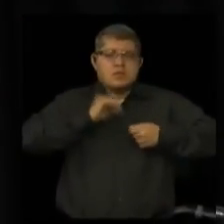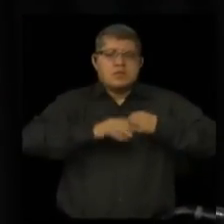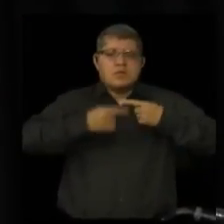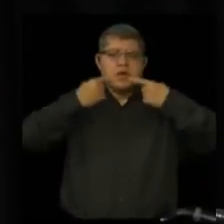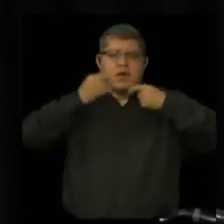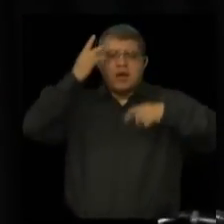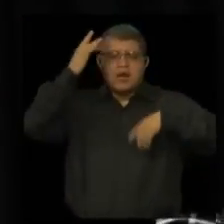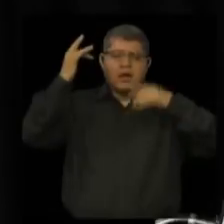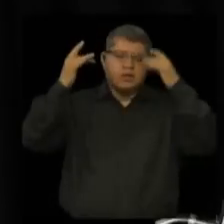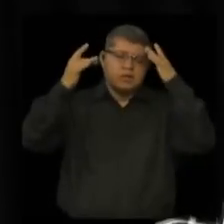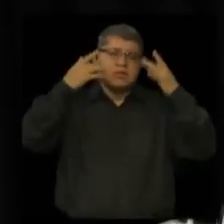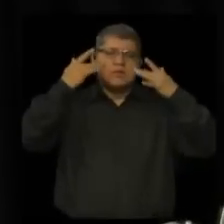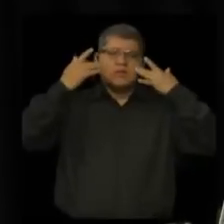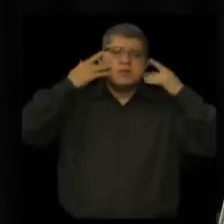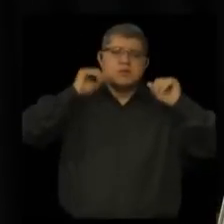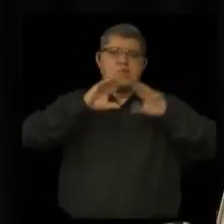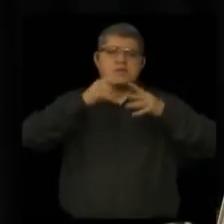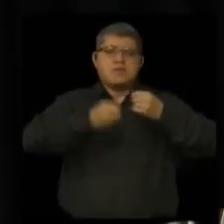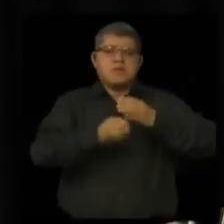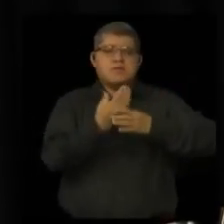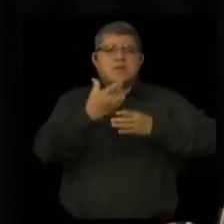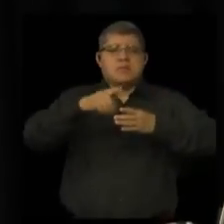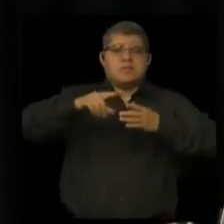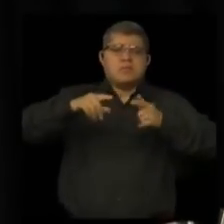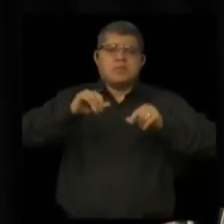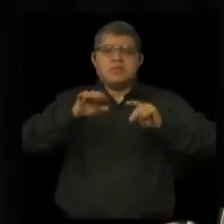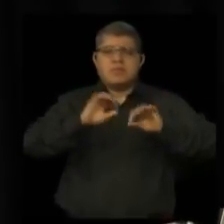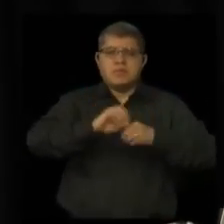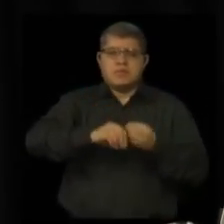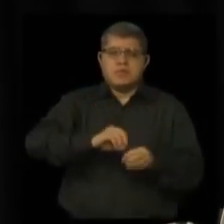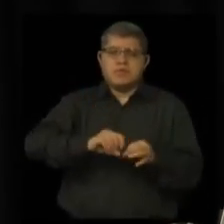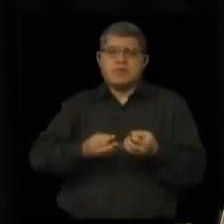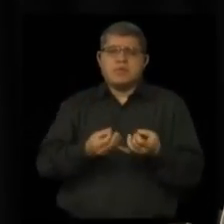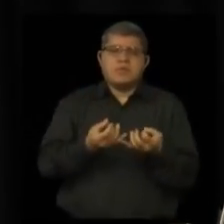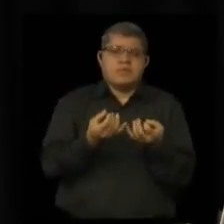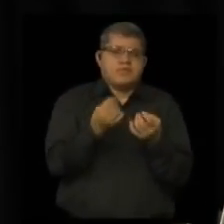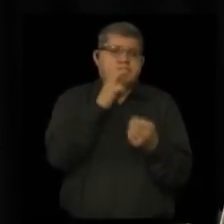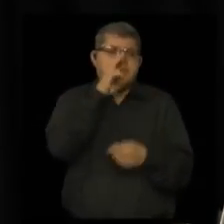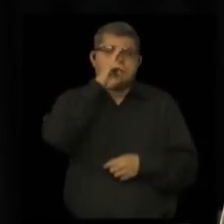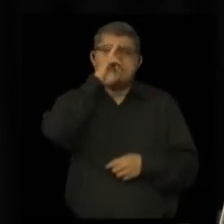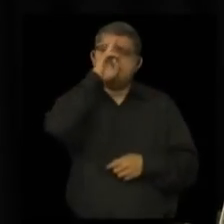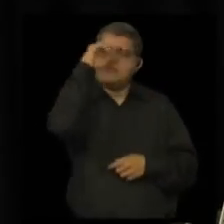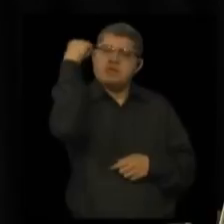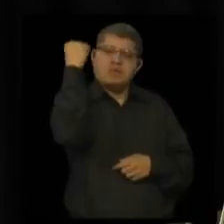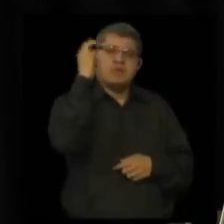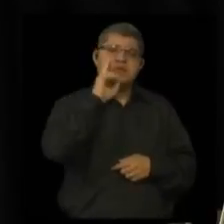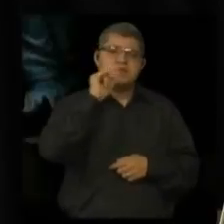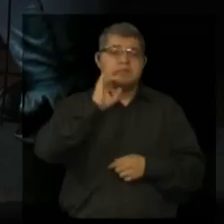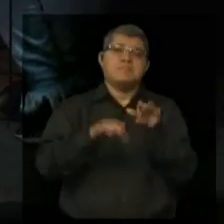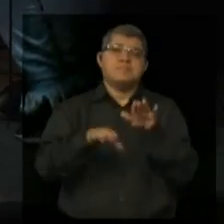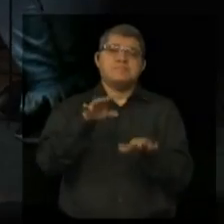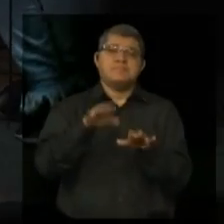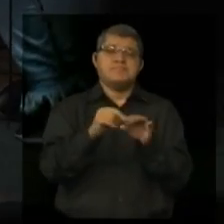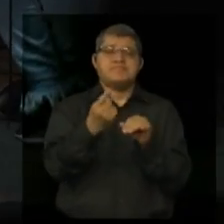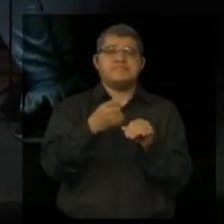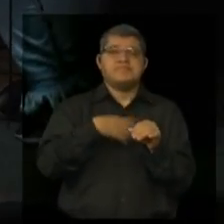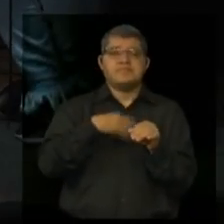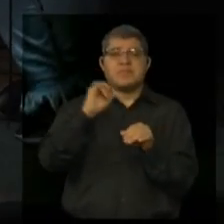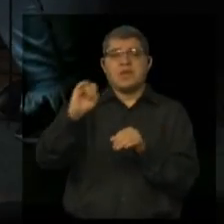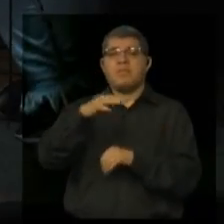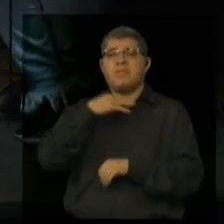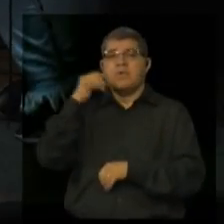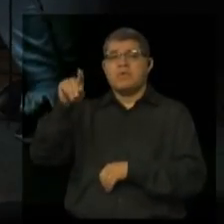artística que ressurge, né, das cinzas com muita força. Infelizmente, ela não aparece. Então, um assassinato na